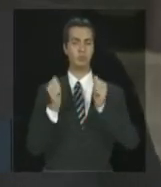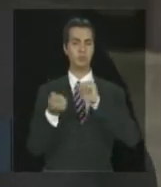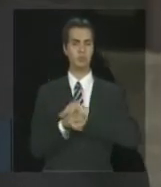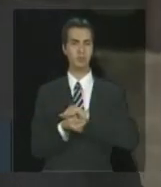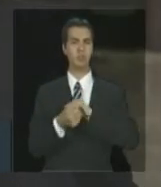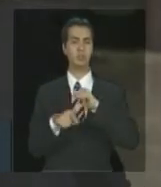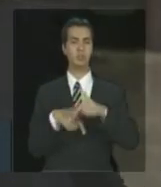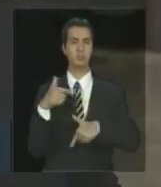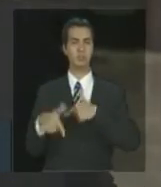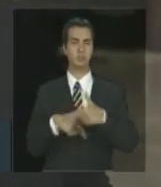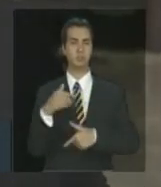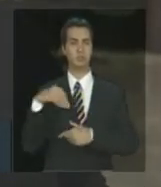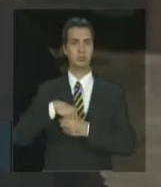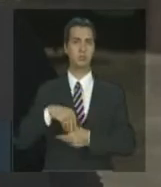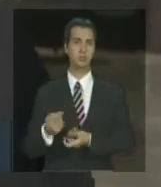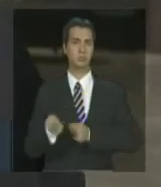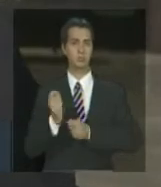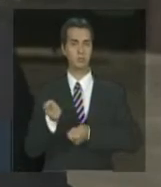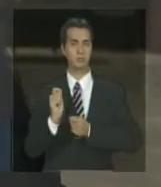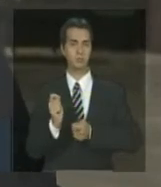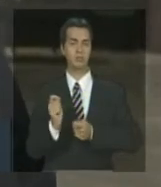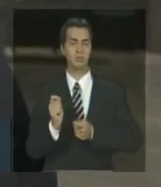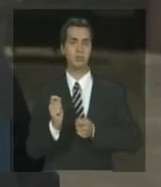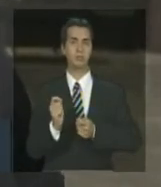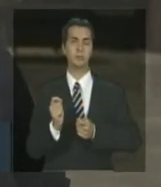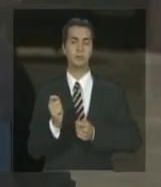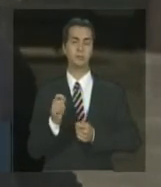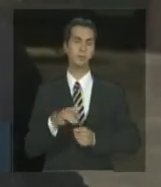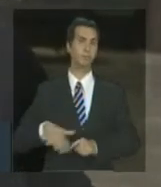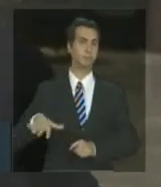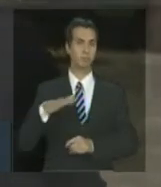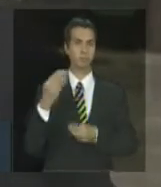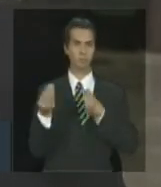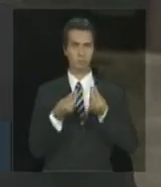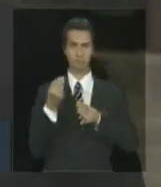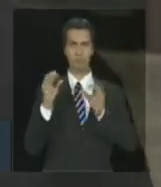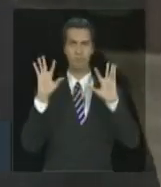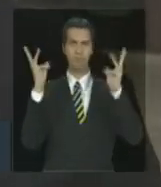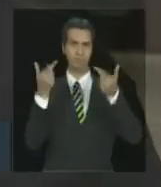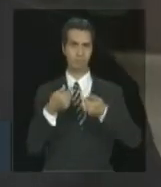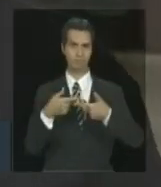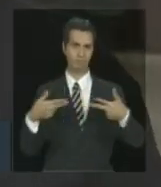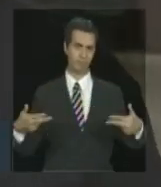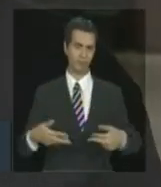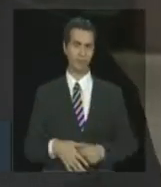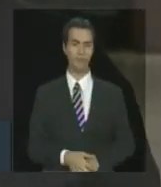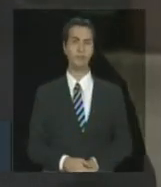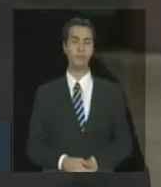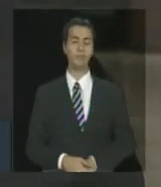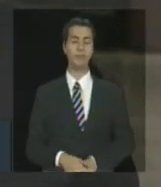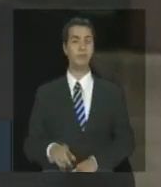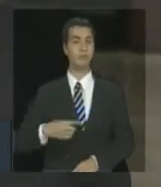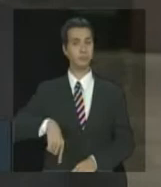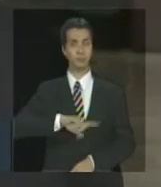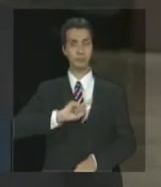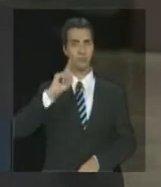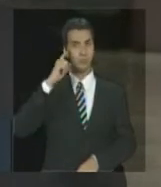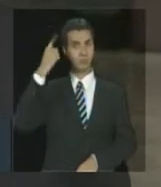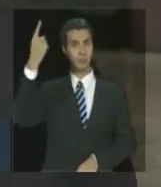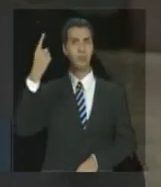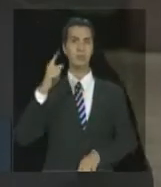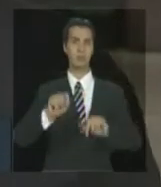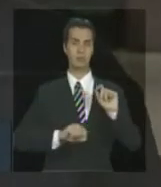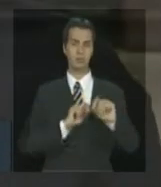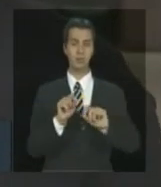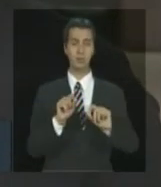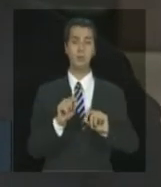associada à atividade de pesca e à vulnerabilidade em função dos cenários climáticos. A ideia também é que depois de